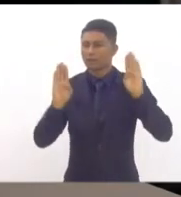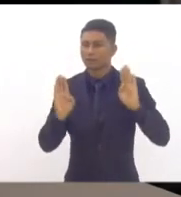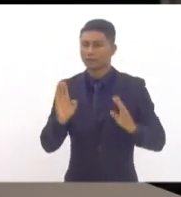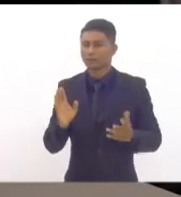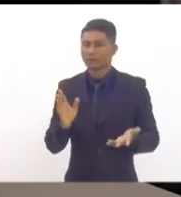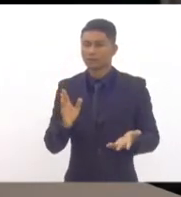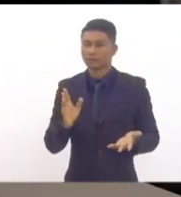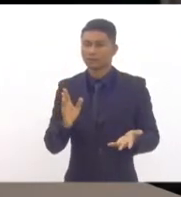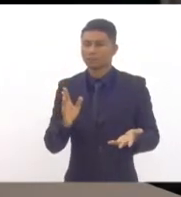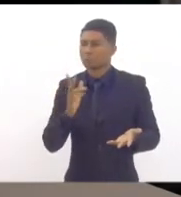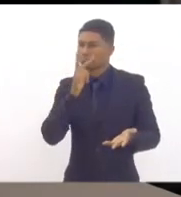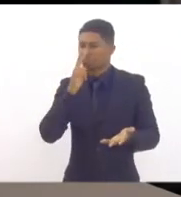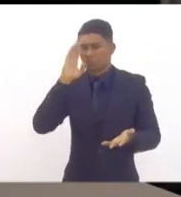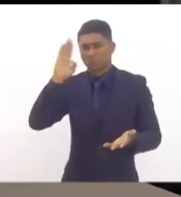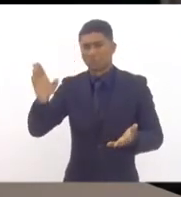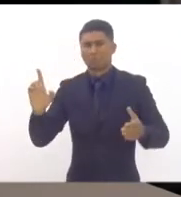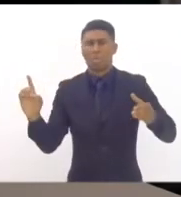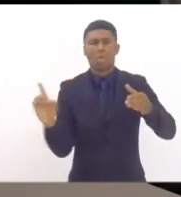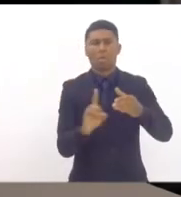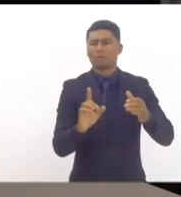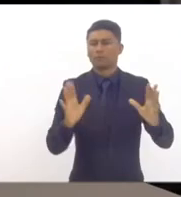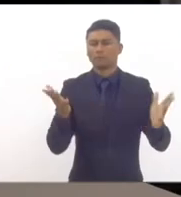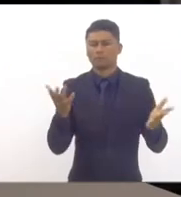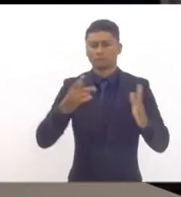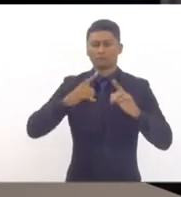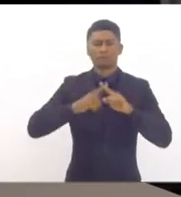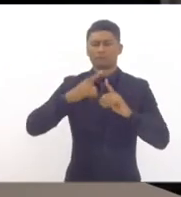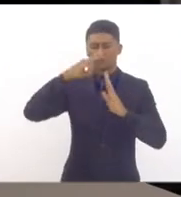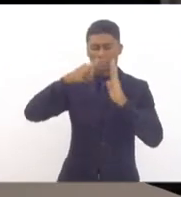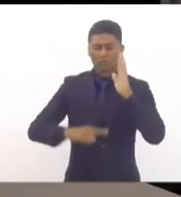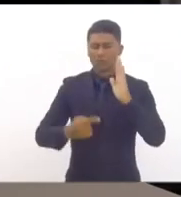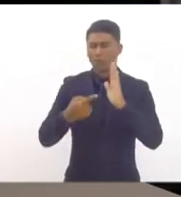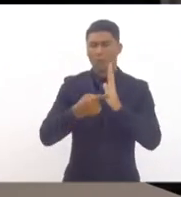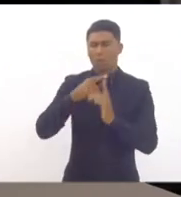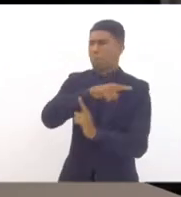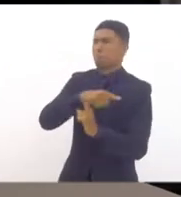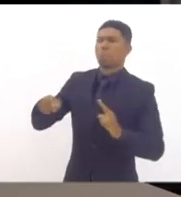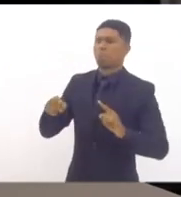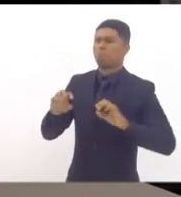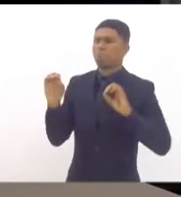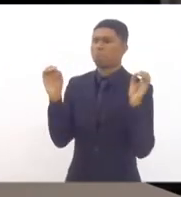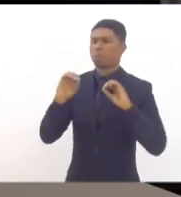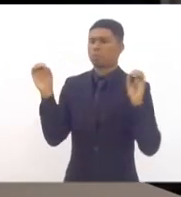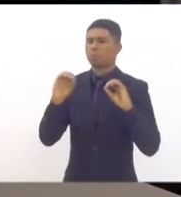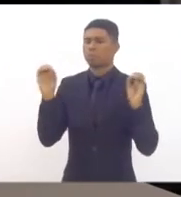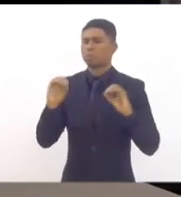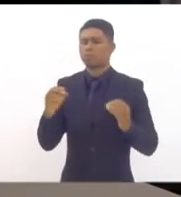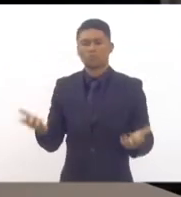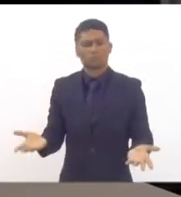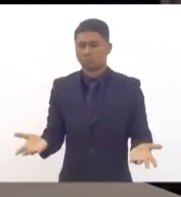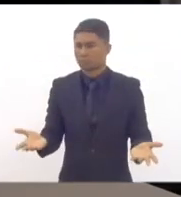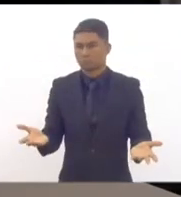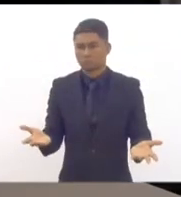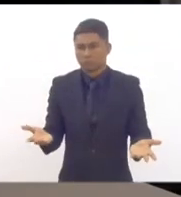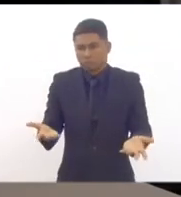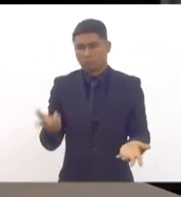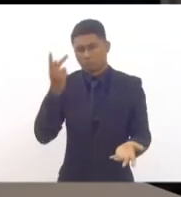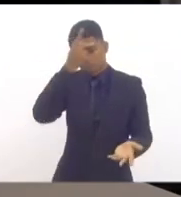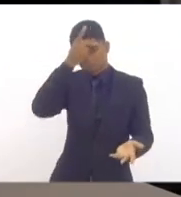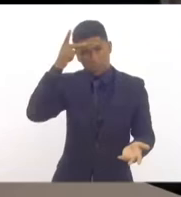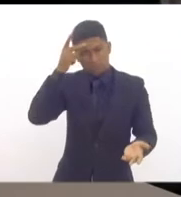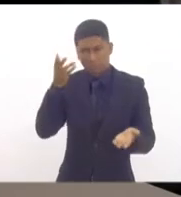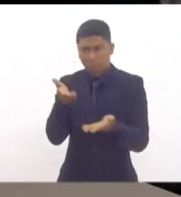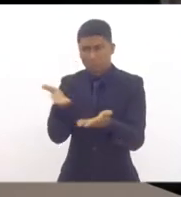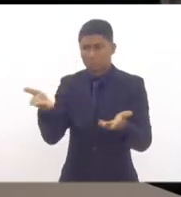particularmente, não vejo problema em relação a isso, até porque o edital não veda. Então, se o edital não veda, a pessoa ela pode